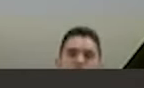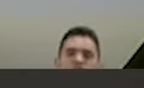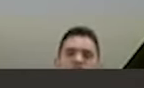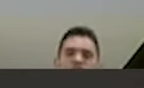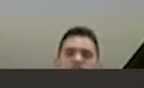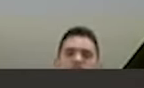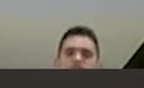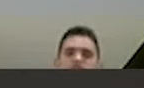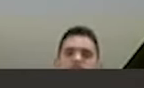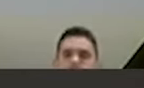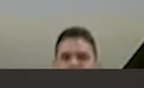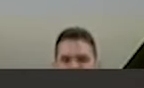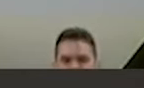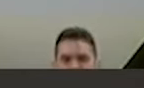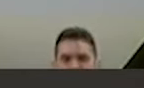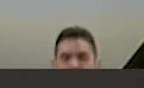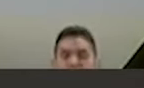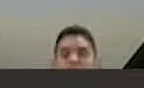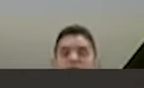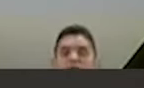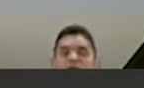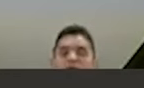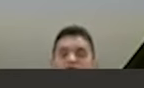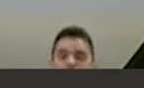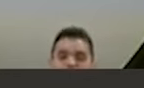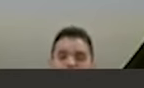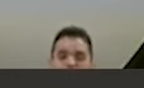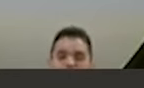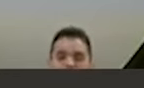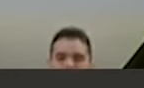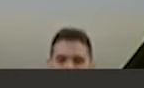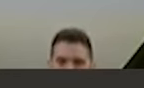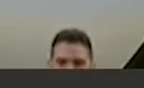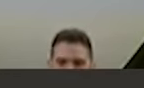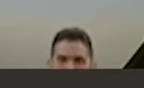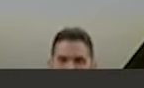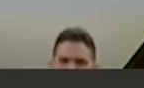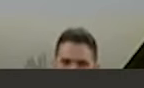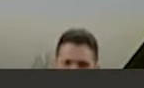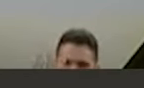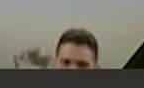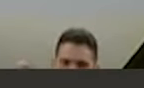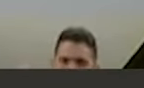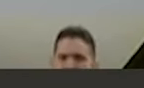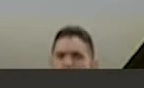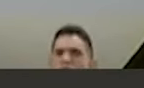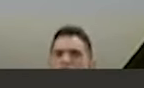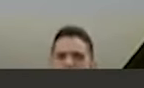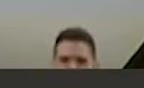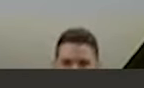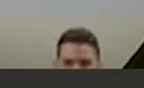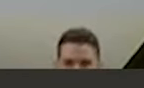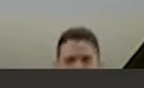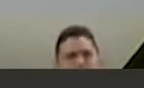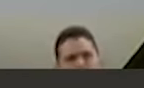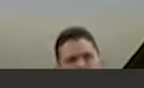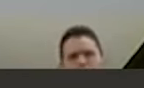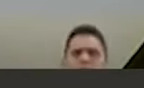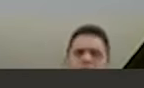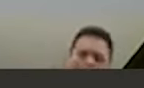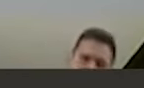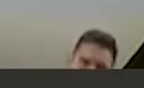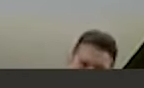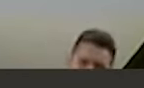compromisso de respeitar as instituições democráticas em especial a independência e a harmonia de poderes da